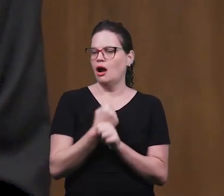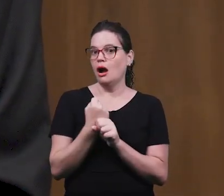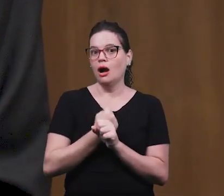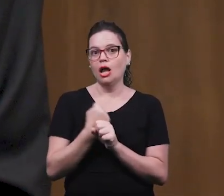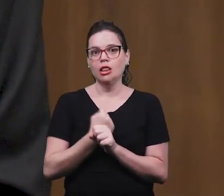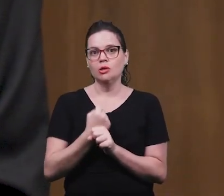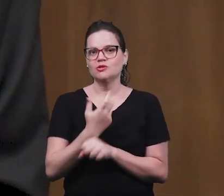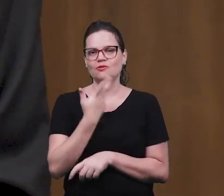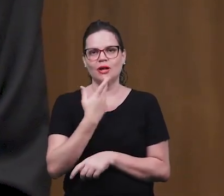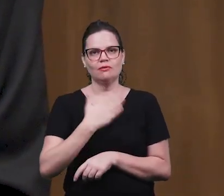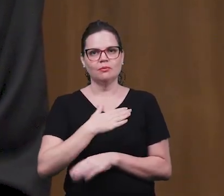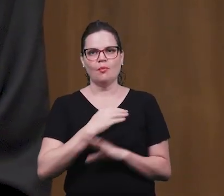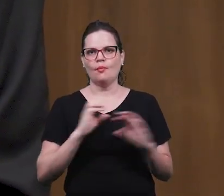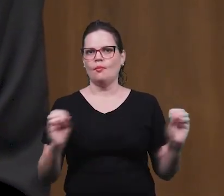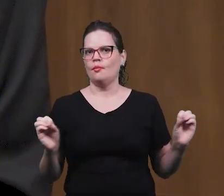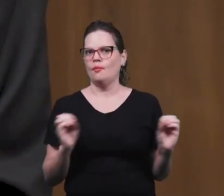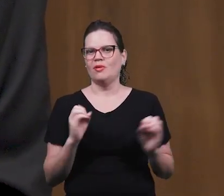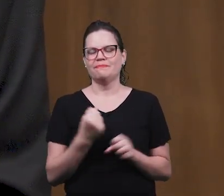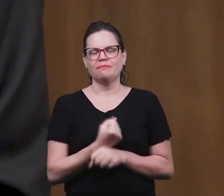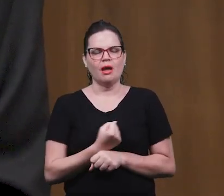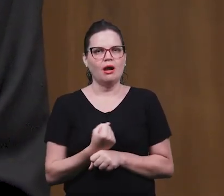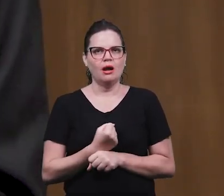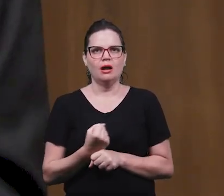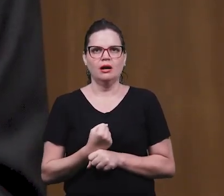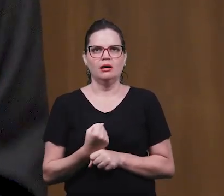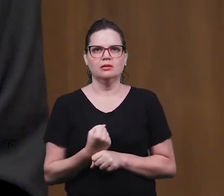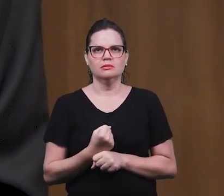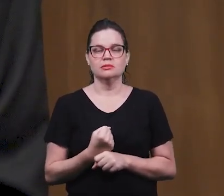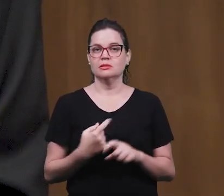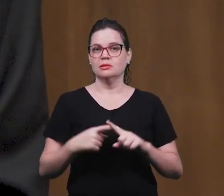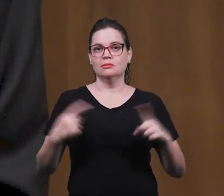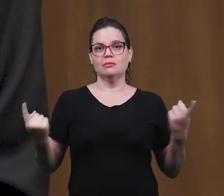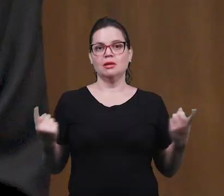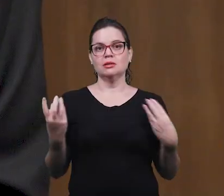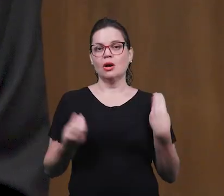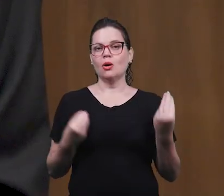Eles ficaram anos sem falar comigo. Mas não tem como